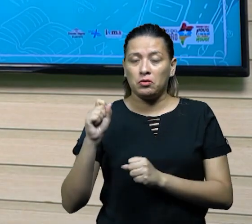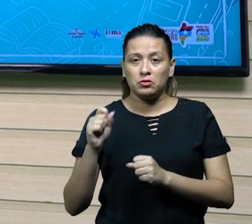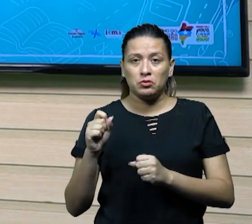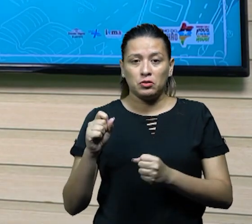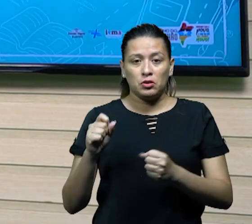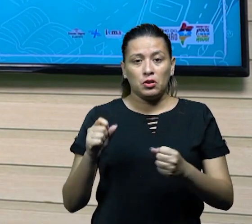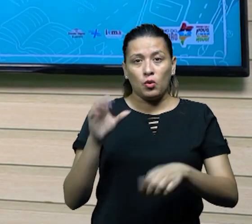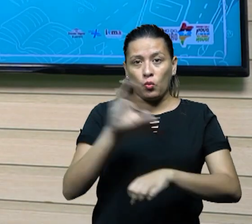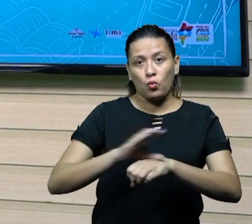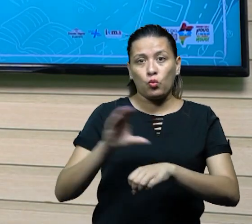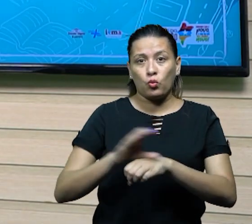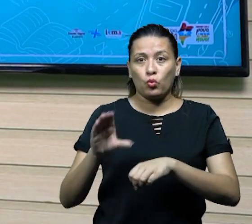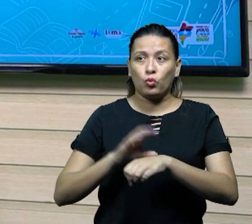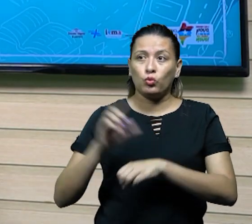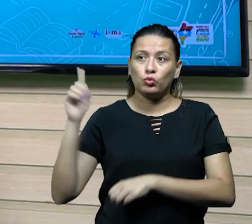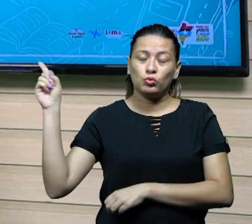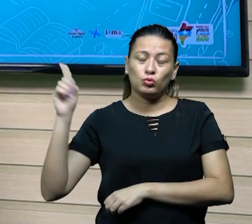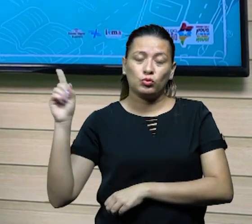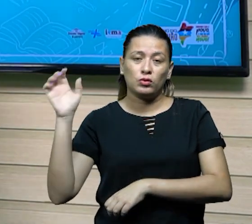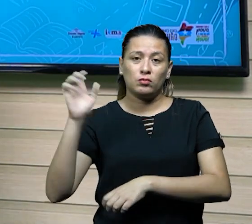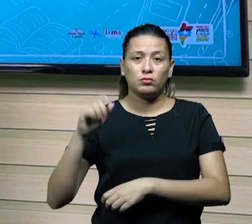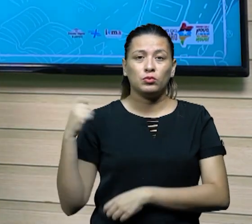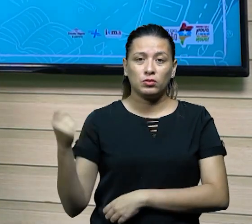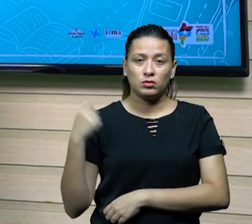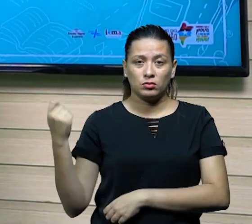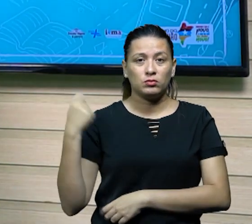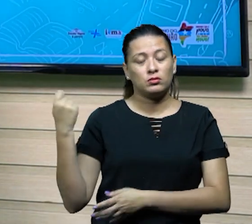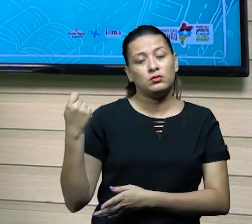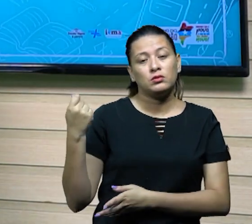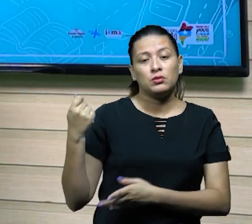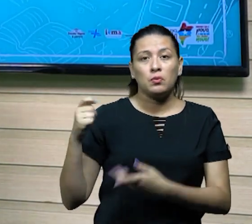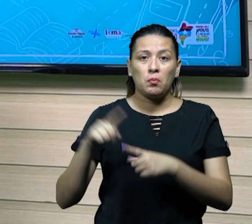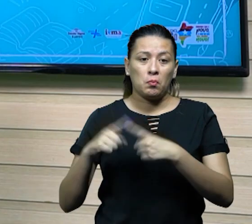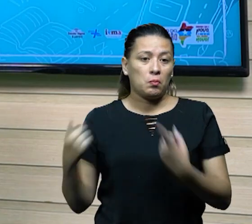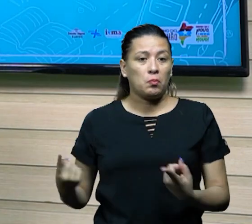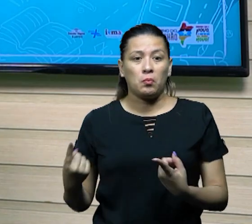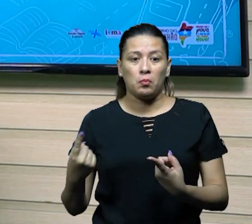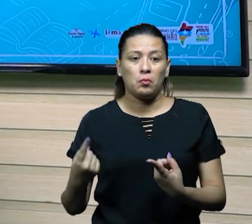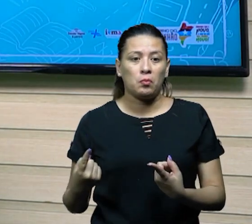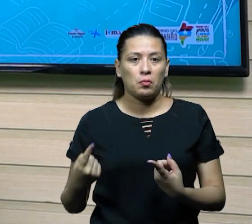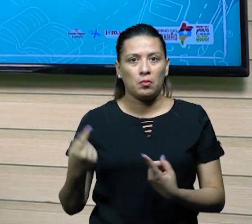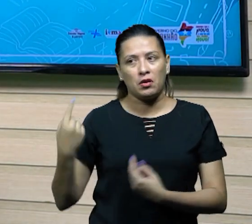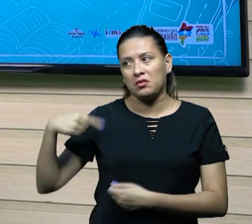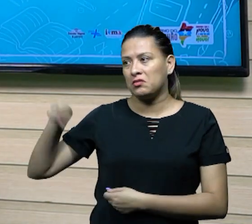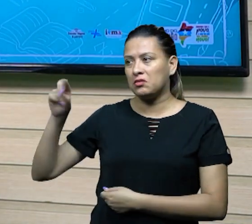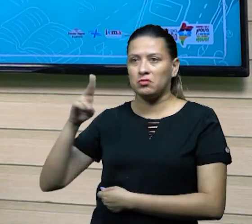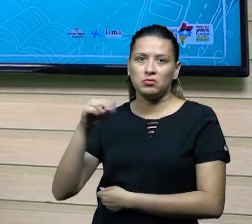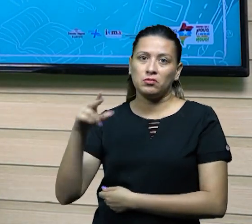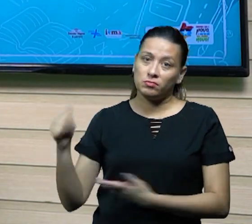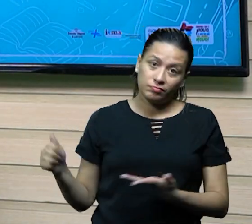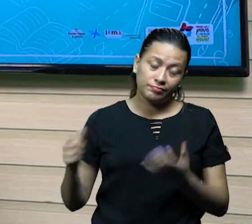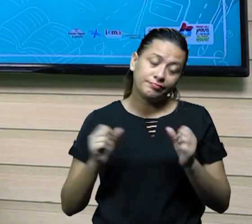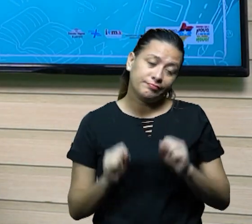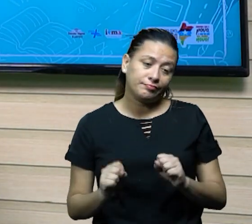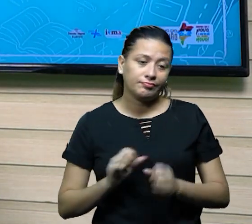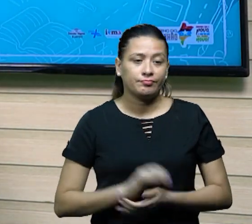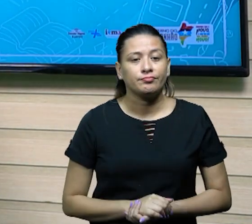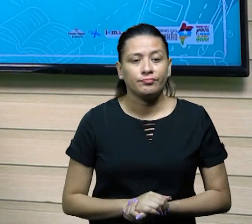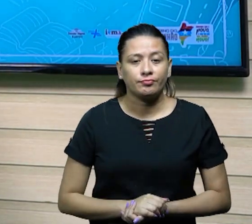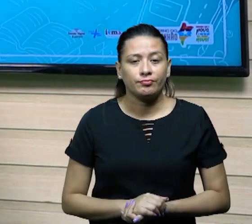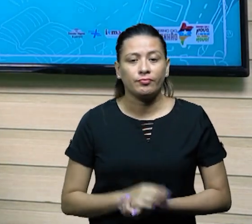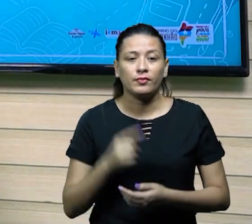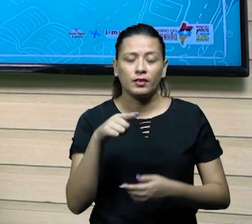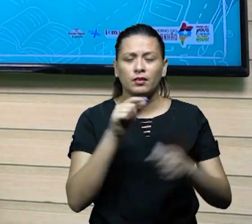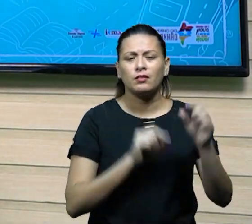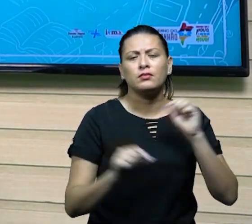ele quebra barreiras. É como eu falei há pouco para vocês, eu posso receber um certificado lá do Rio Grande do Sul, sem nunca ter ido lá. A educação à distância ela traz